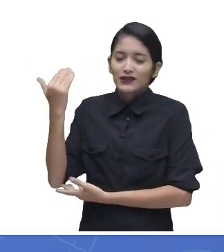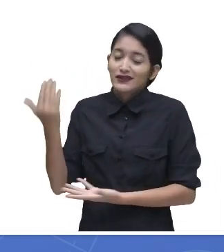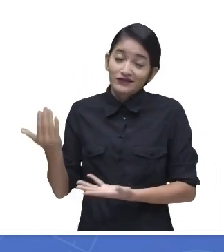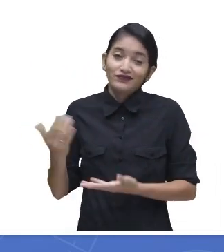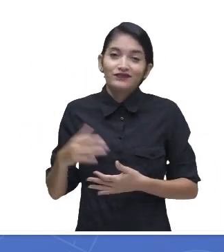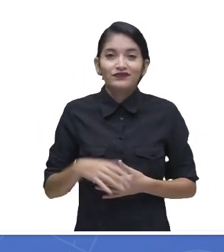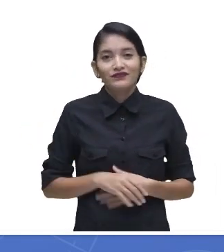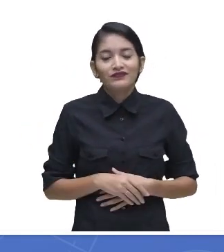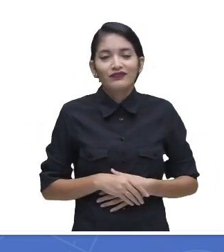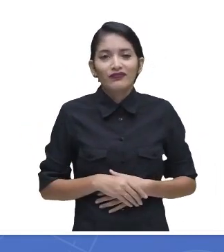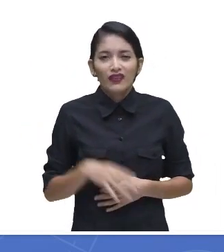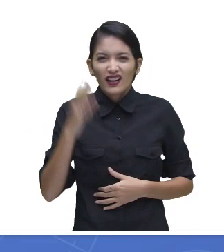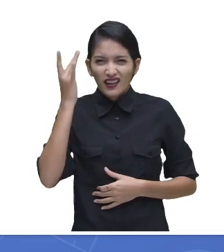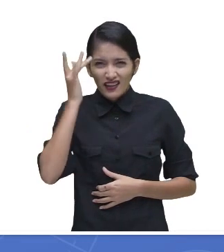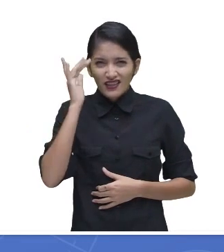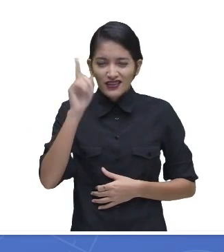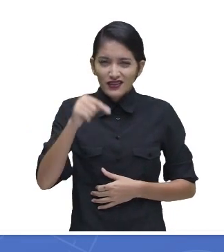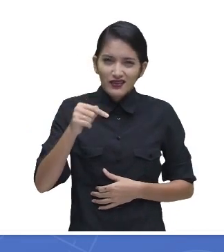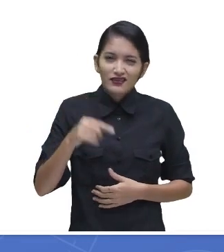né? Será?